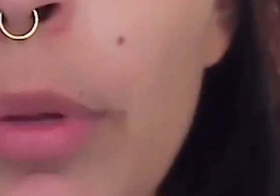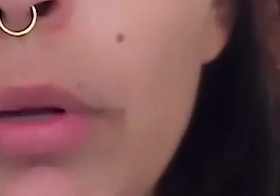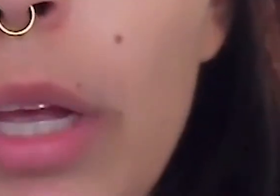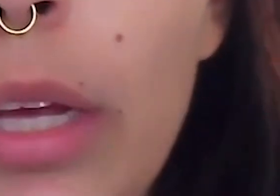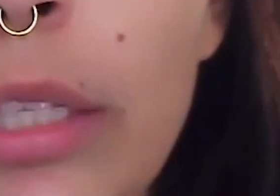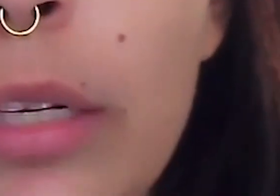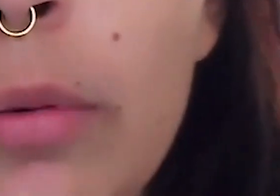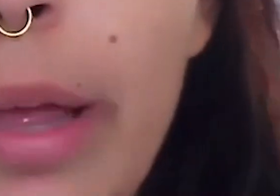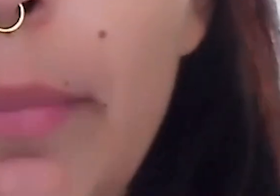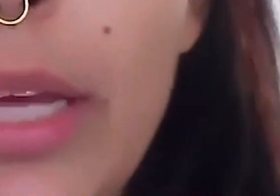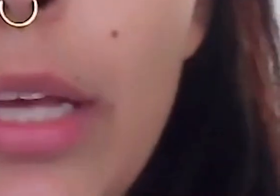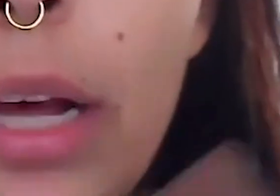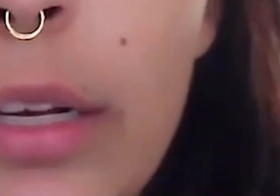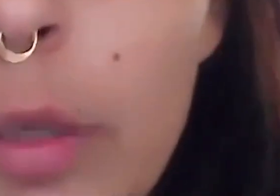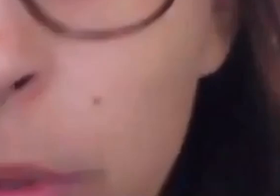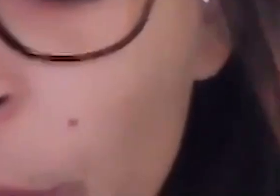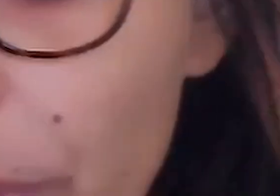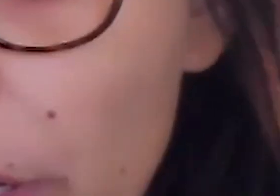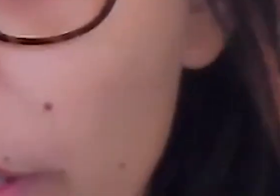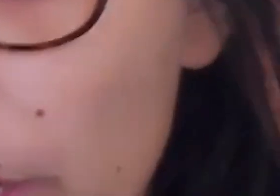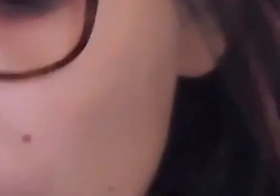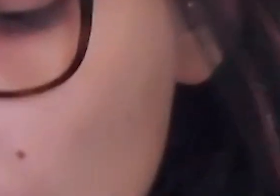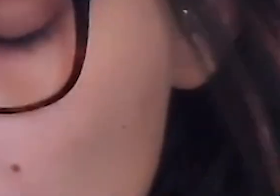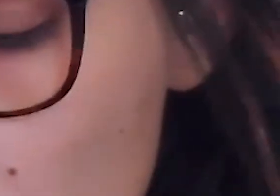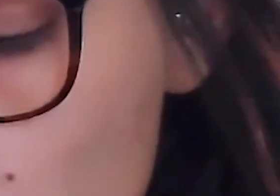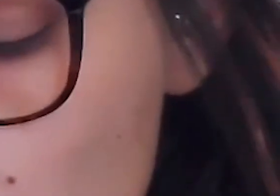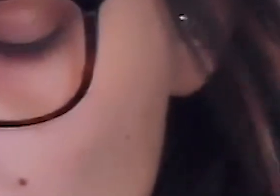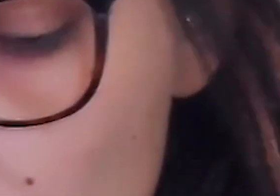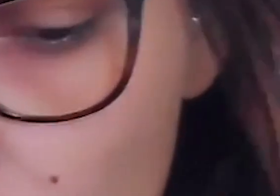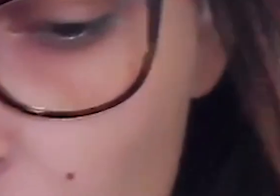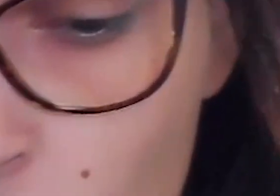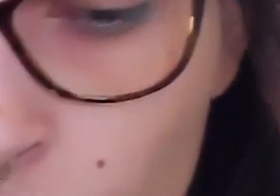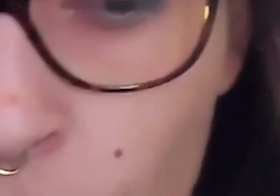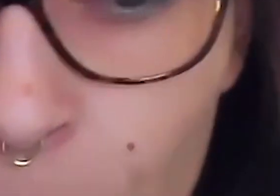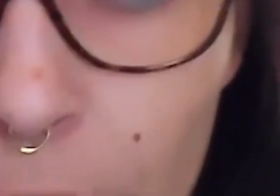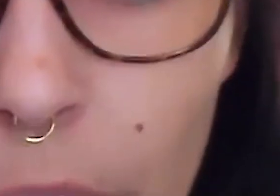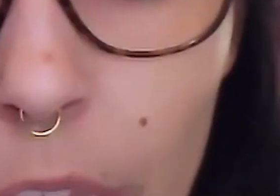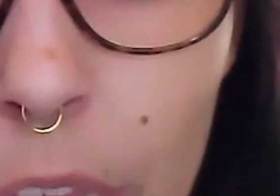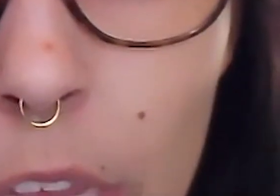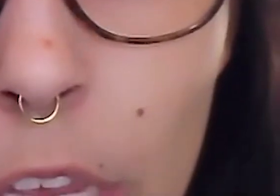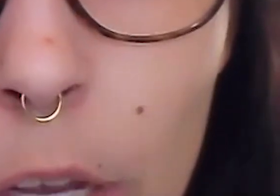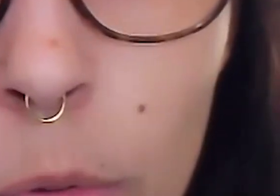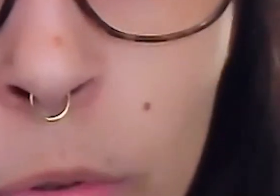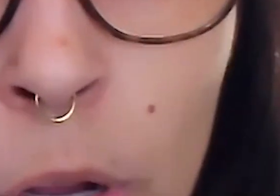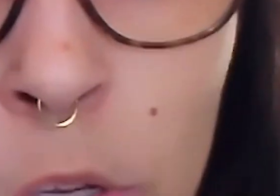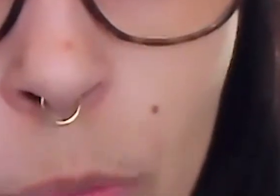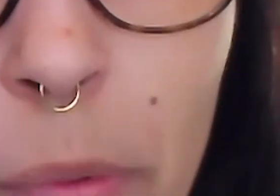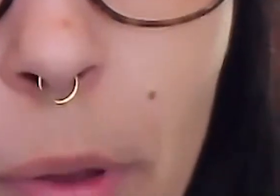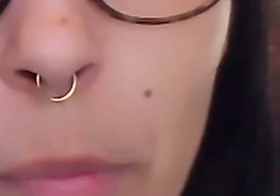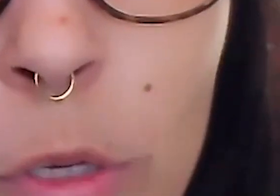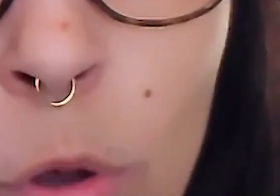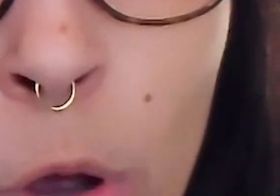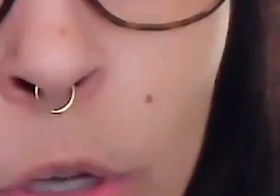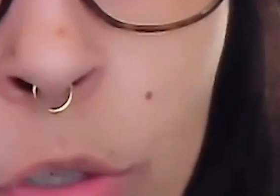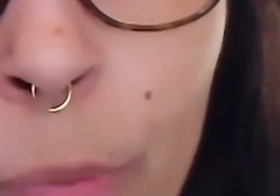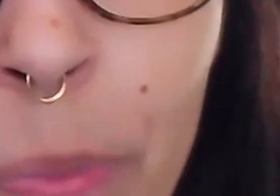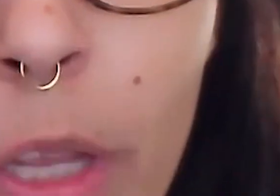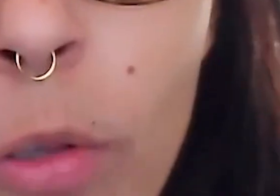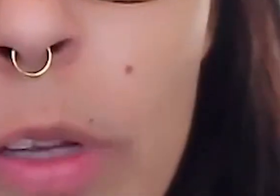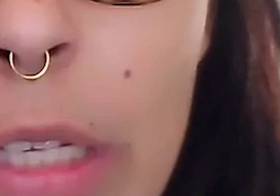contábil então é bem amplo né esse esse campo e no nosso primeiro